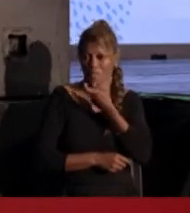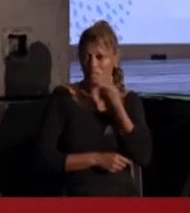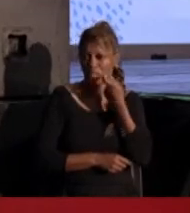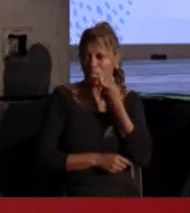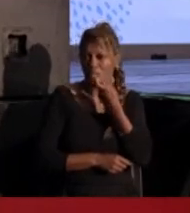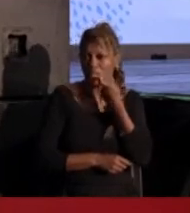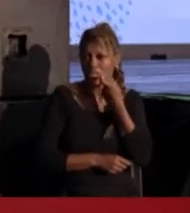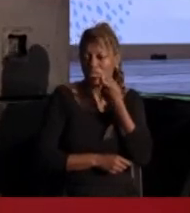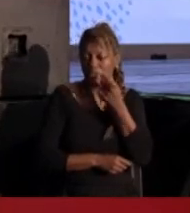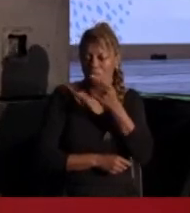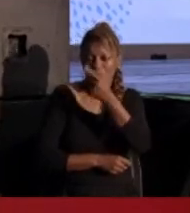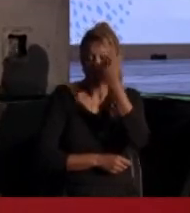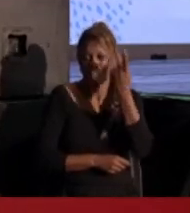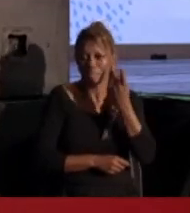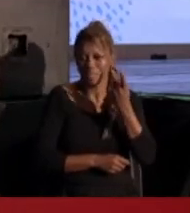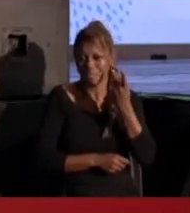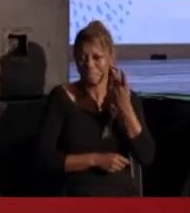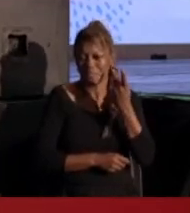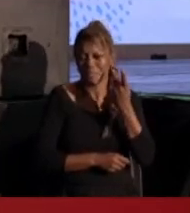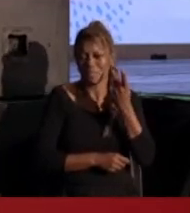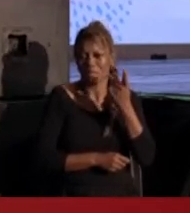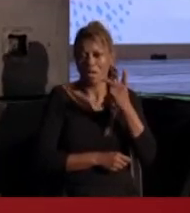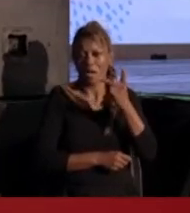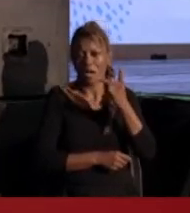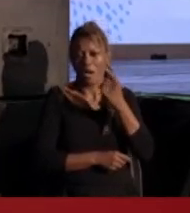do mesmo modo que existem bancos de córnea.